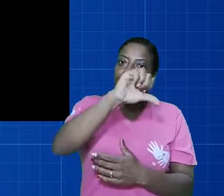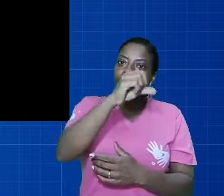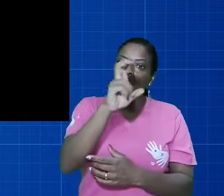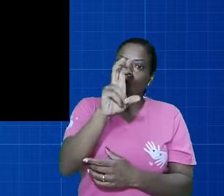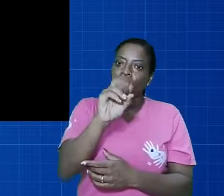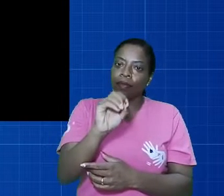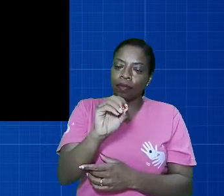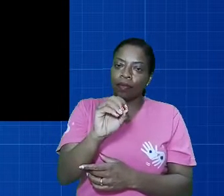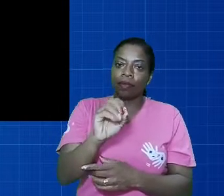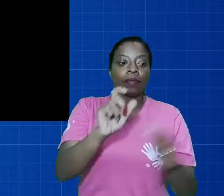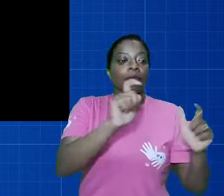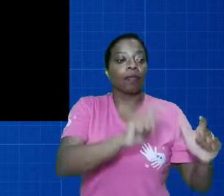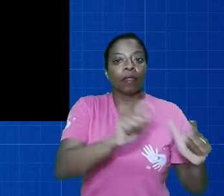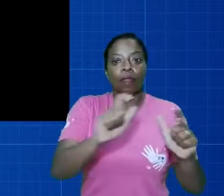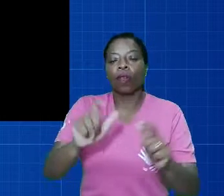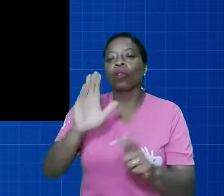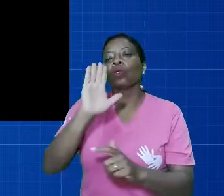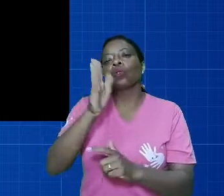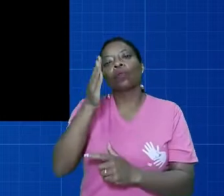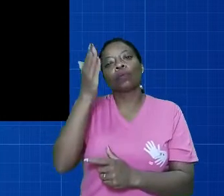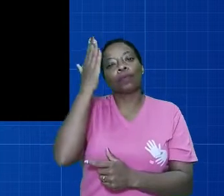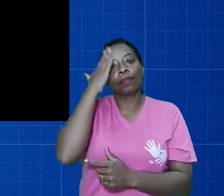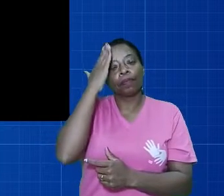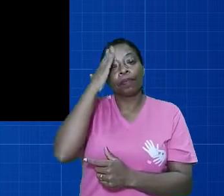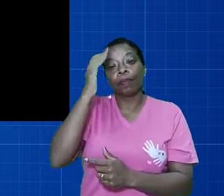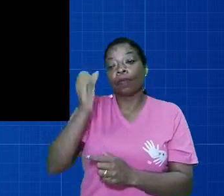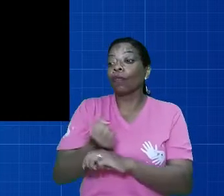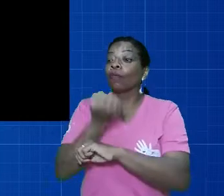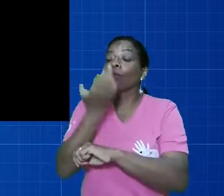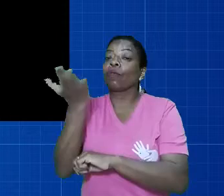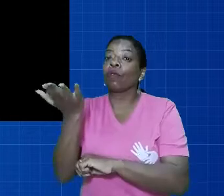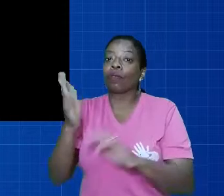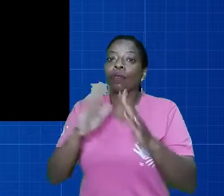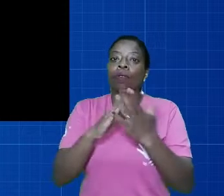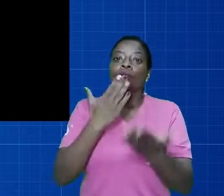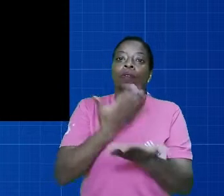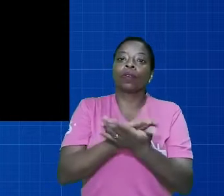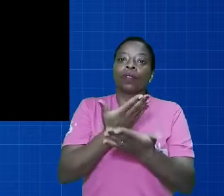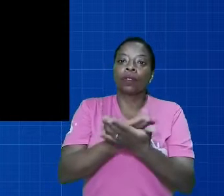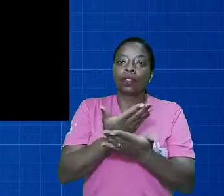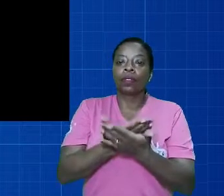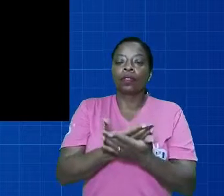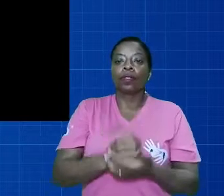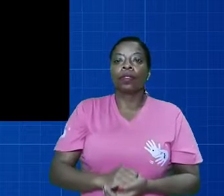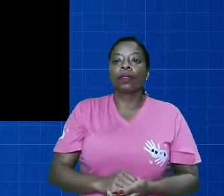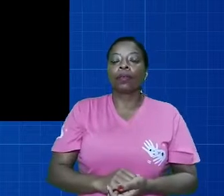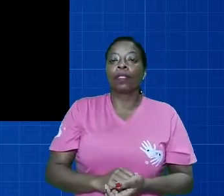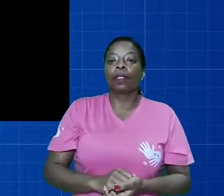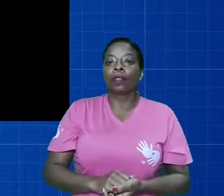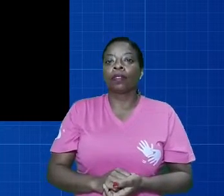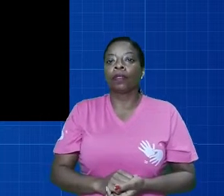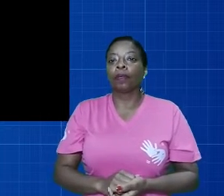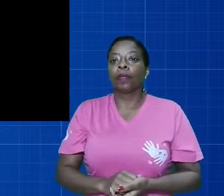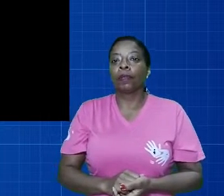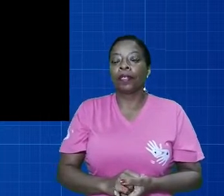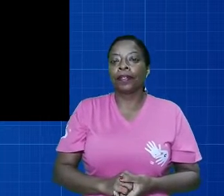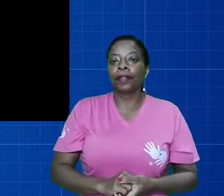que já são pensados fora da escola, né? São espaços extras escolares.